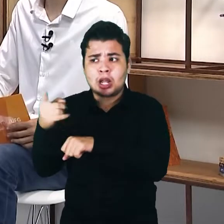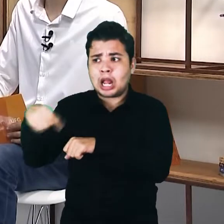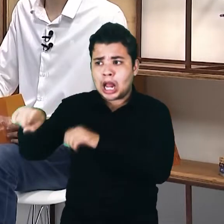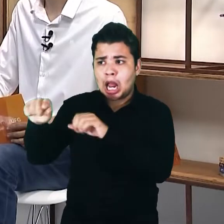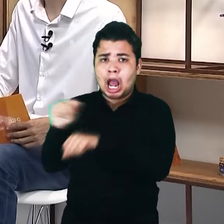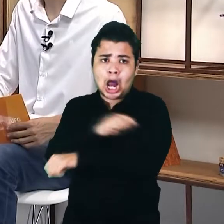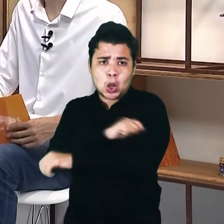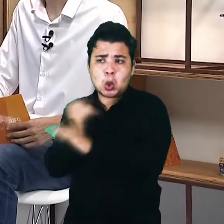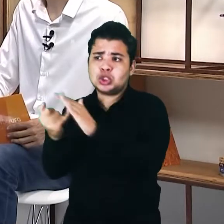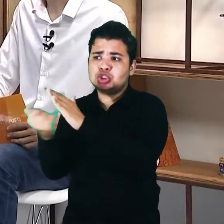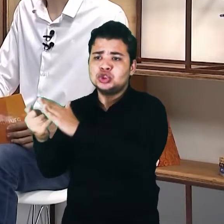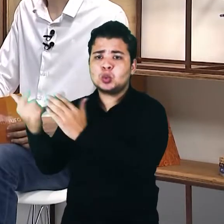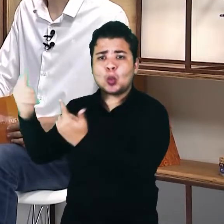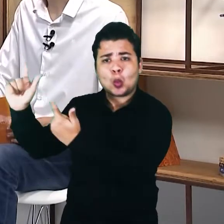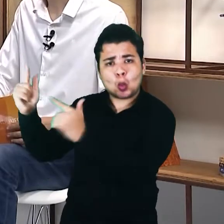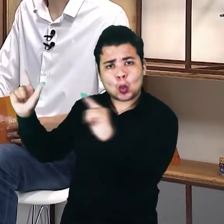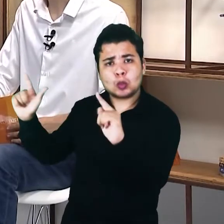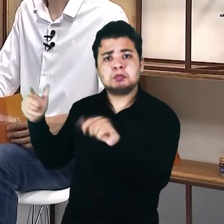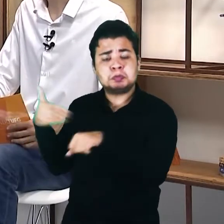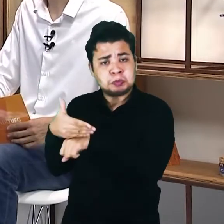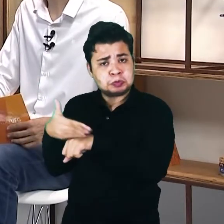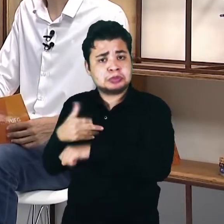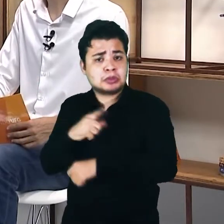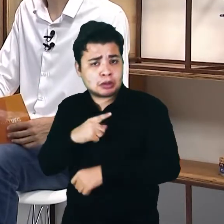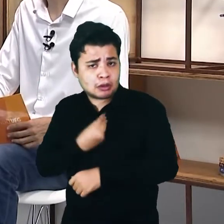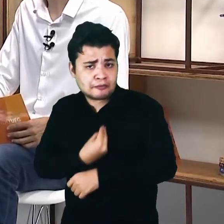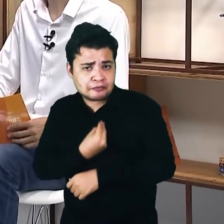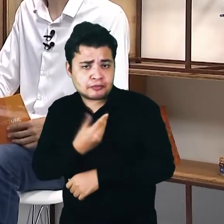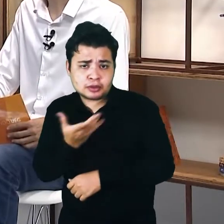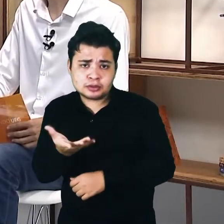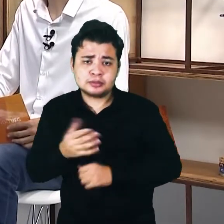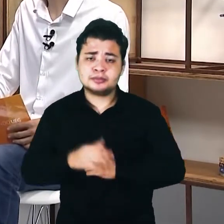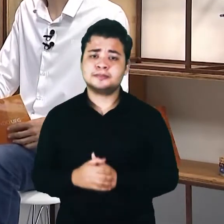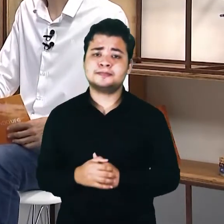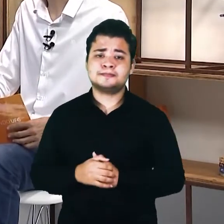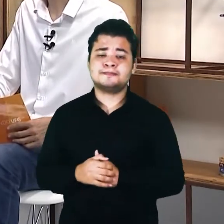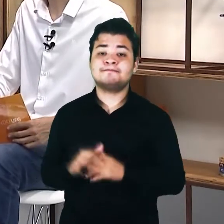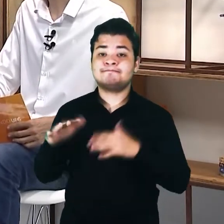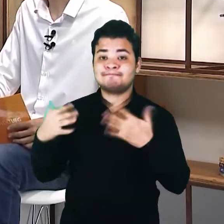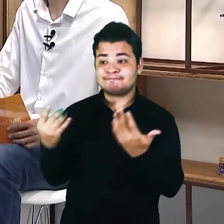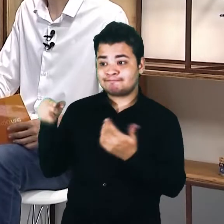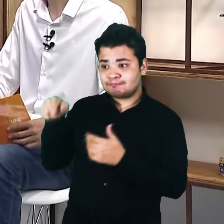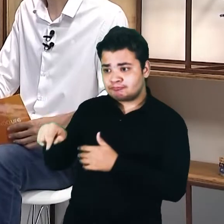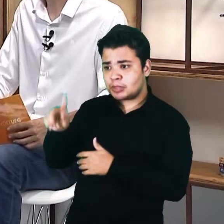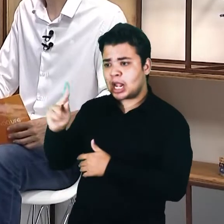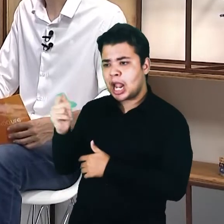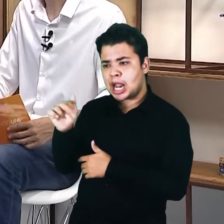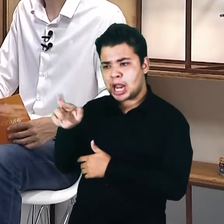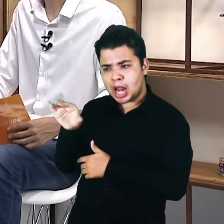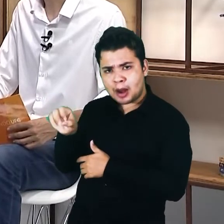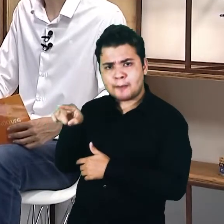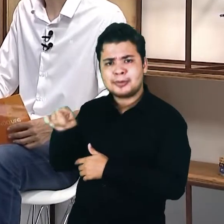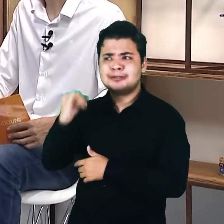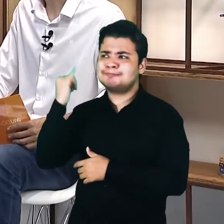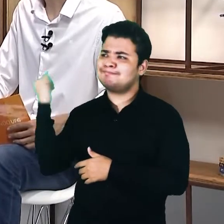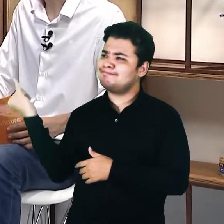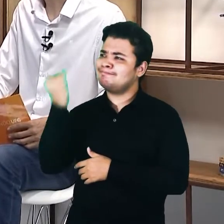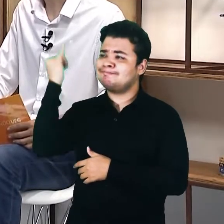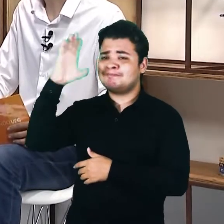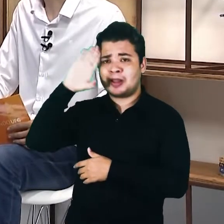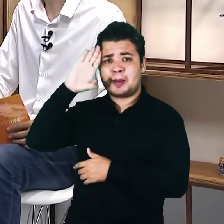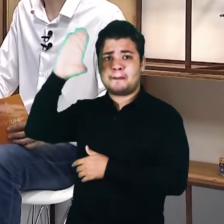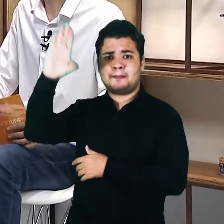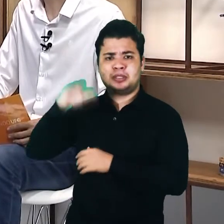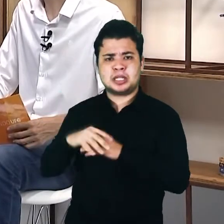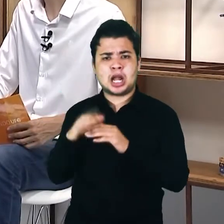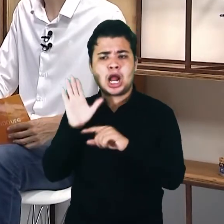outras instituições. Então, na realidade, o herbário ele é fundamental nas